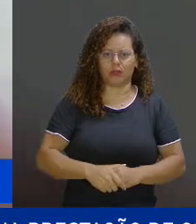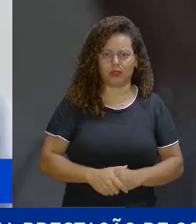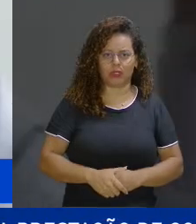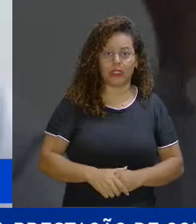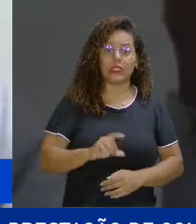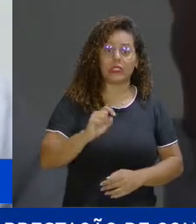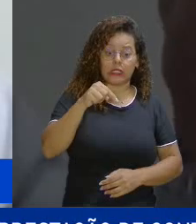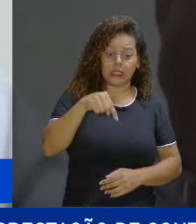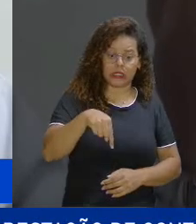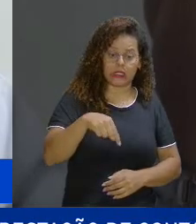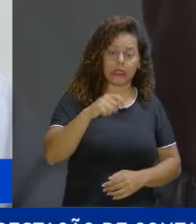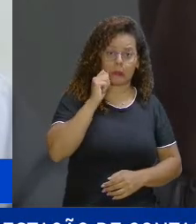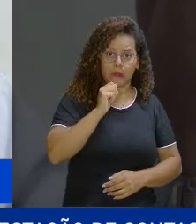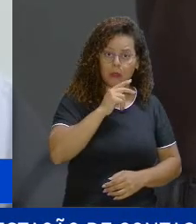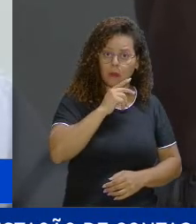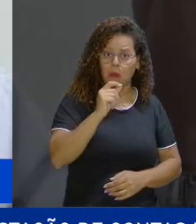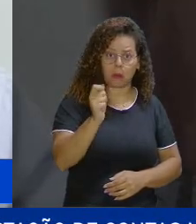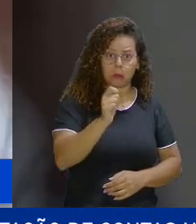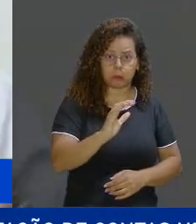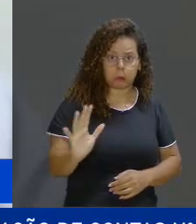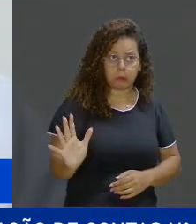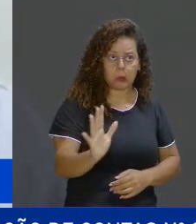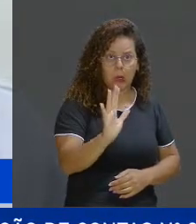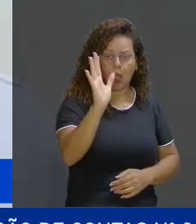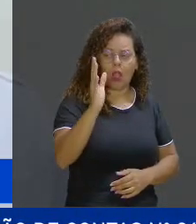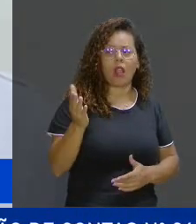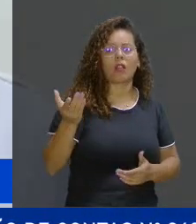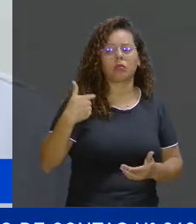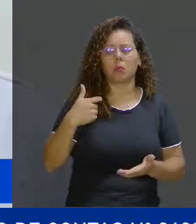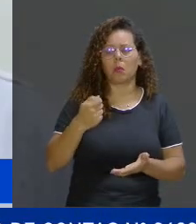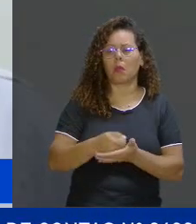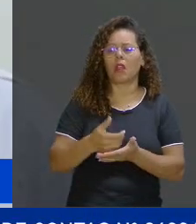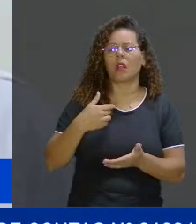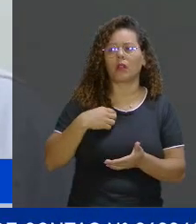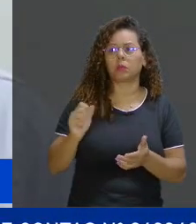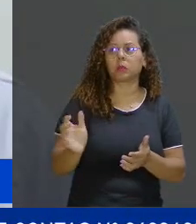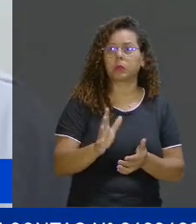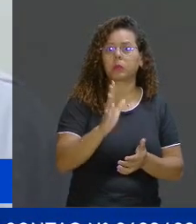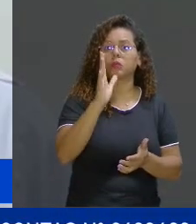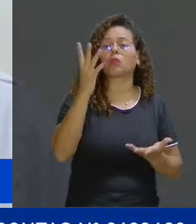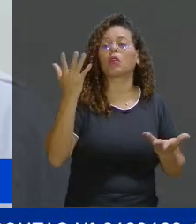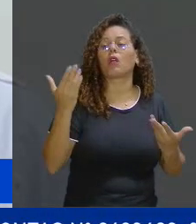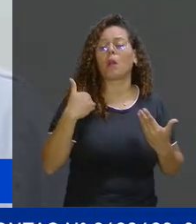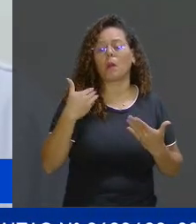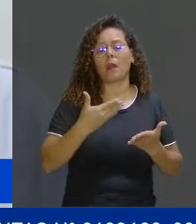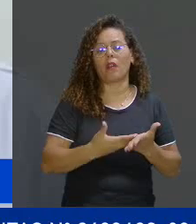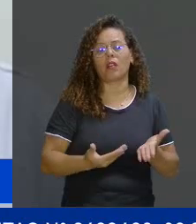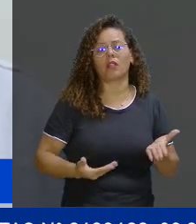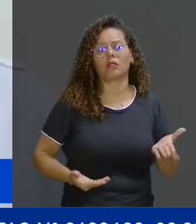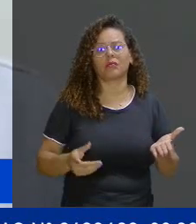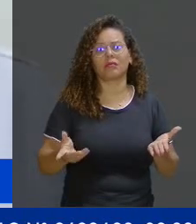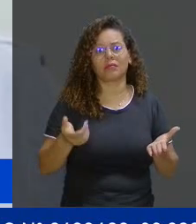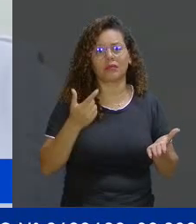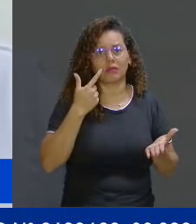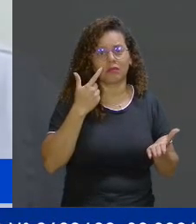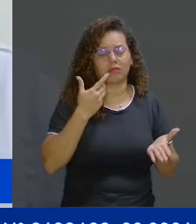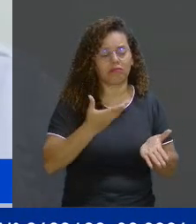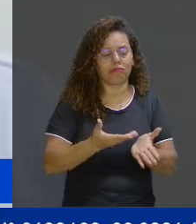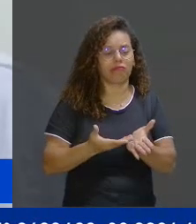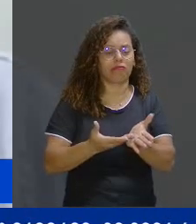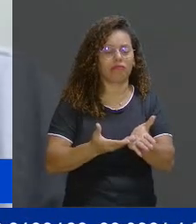muito caro comparado com uma de Florianópolis. Essa comparação, excelências, ela não merece prosperar. Dito